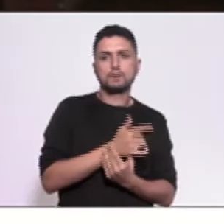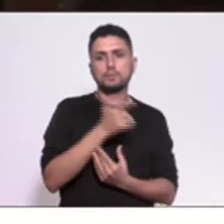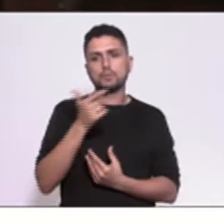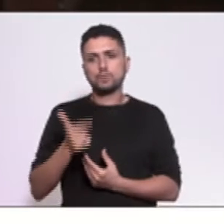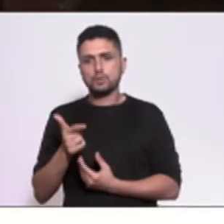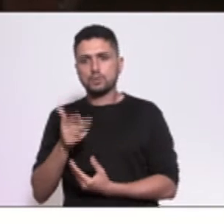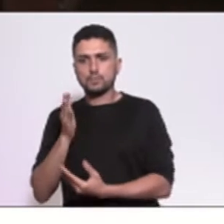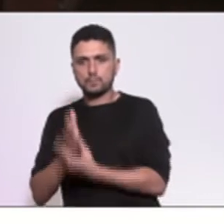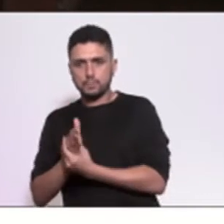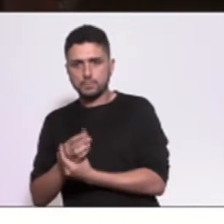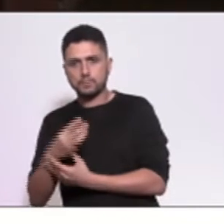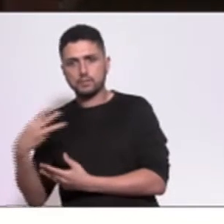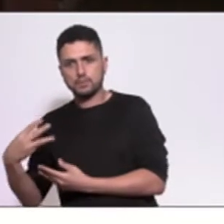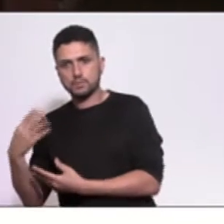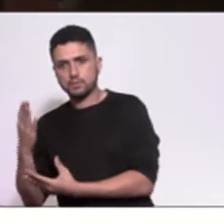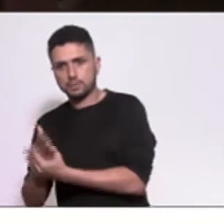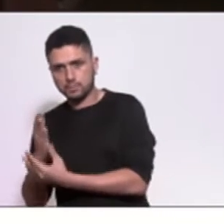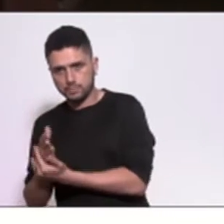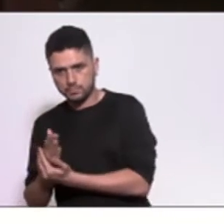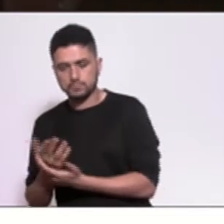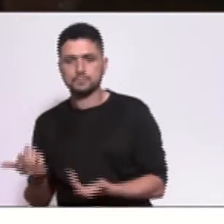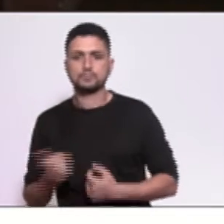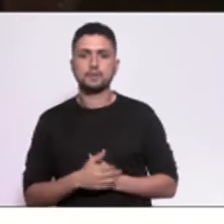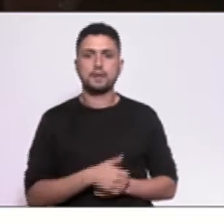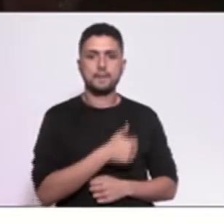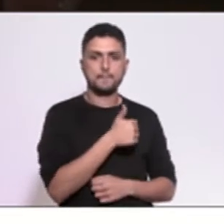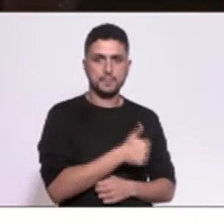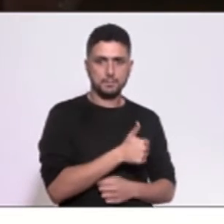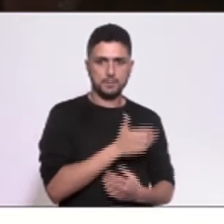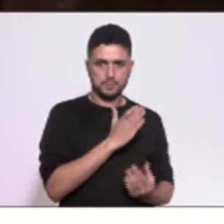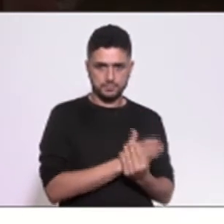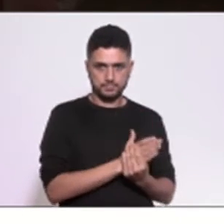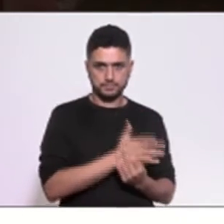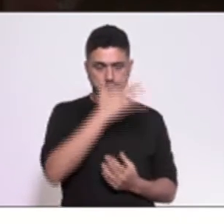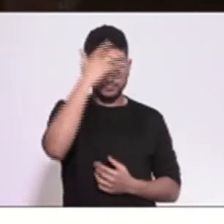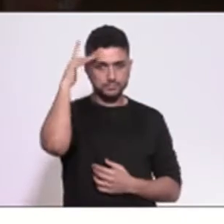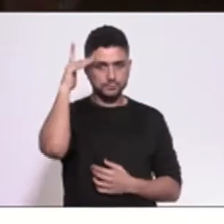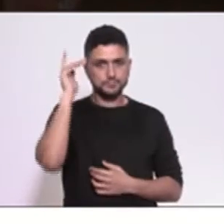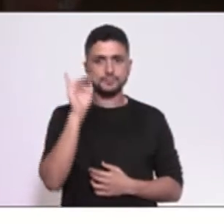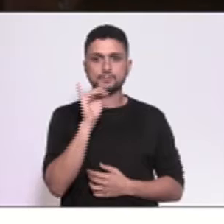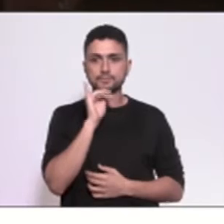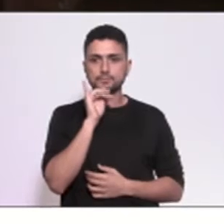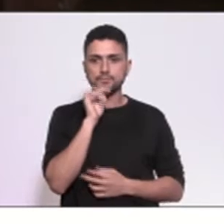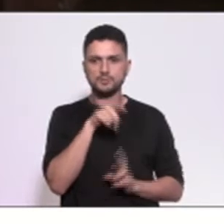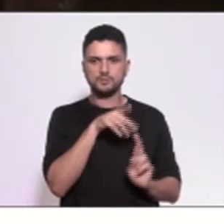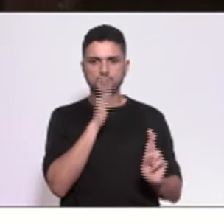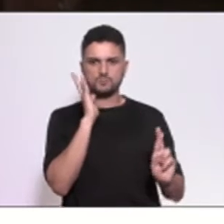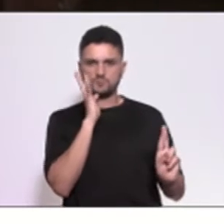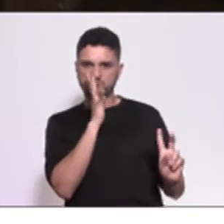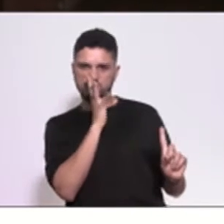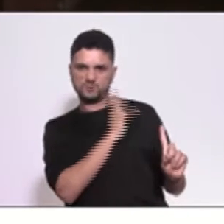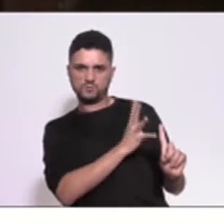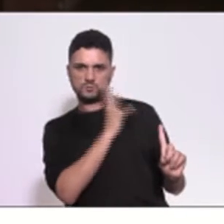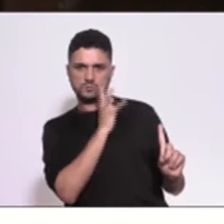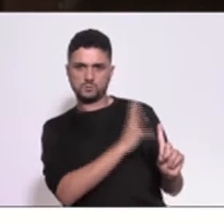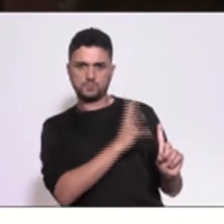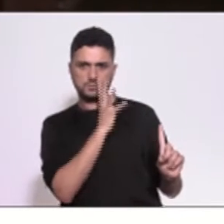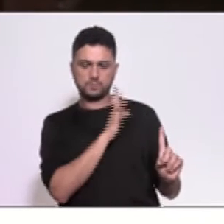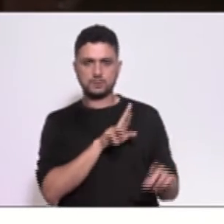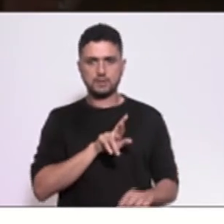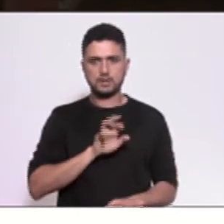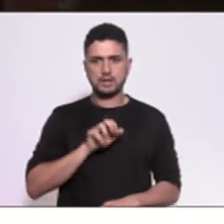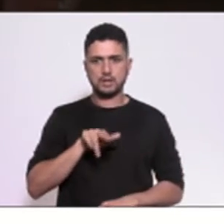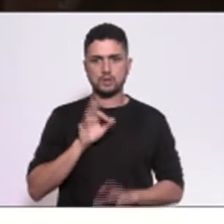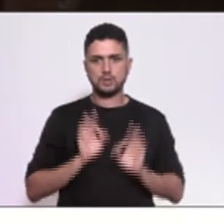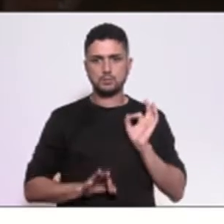em julgado? Primeira instância, quando um cidadão é réu de um crime e sendo julgado pelo Tribunal de Justiça, tem